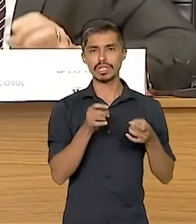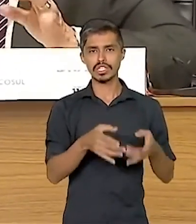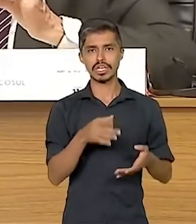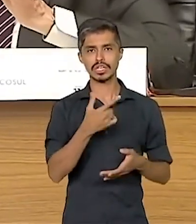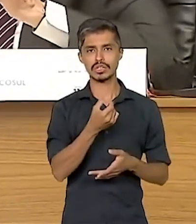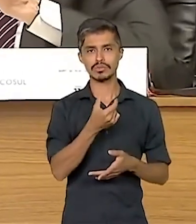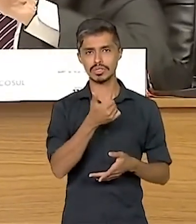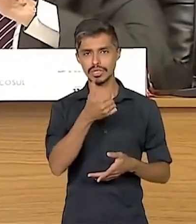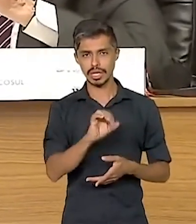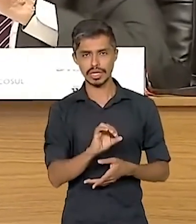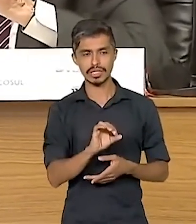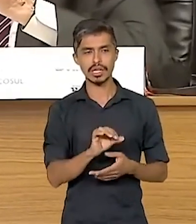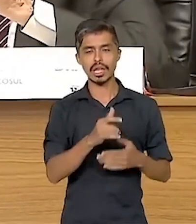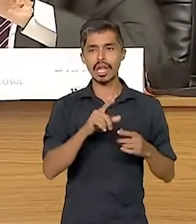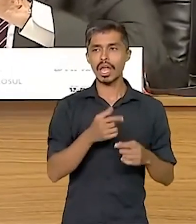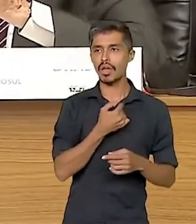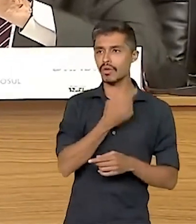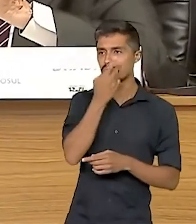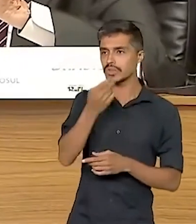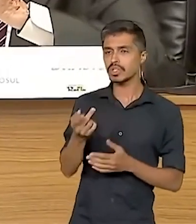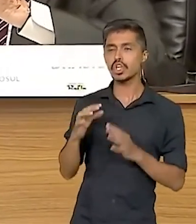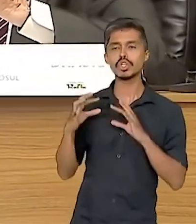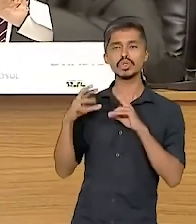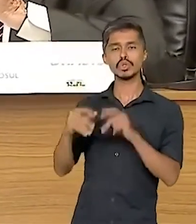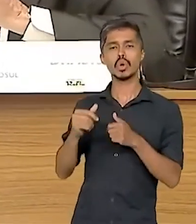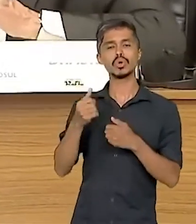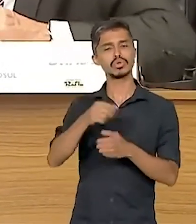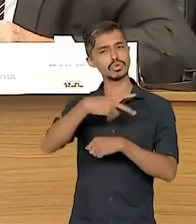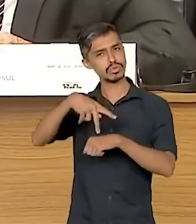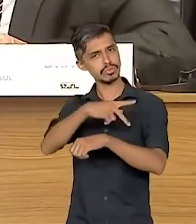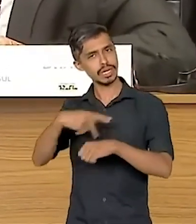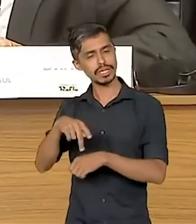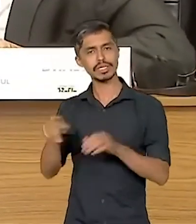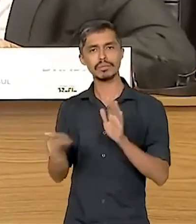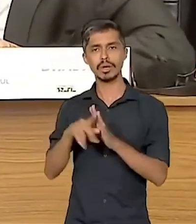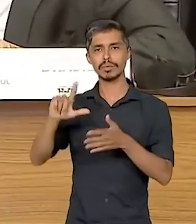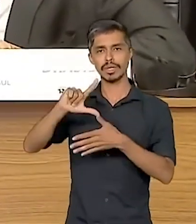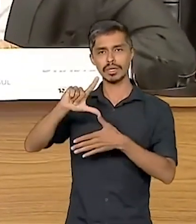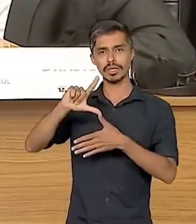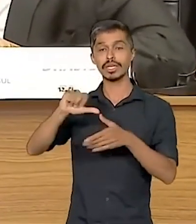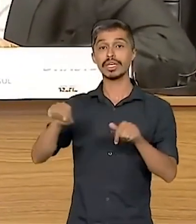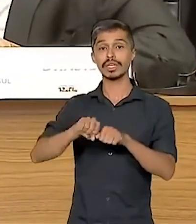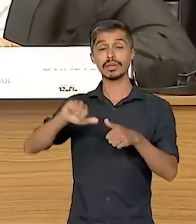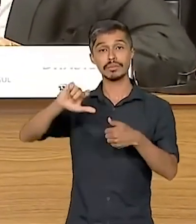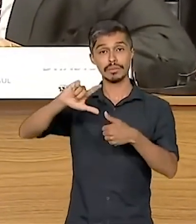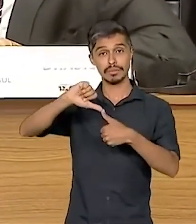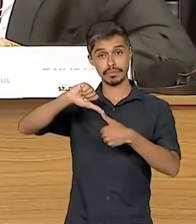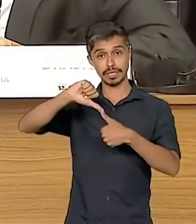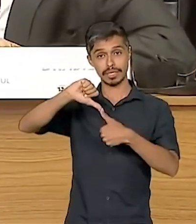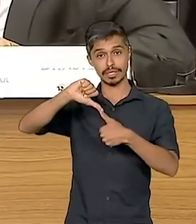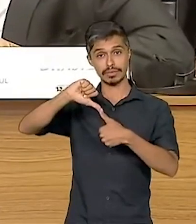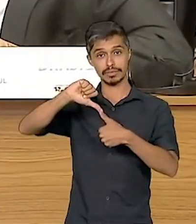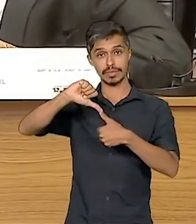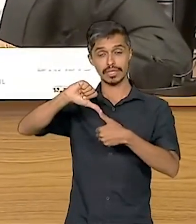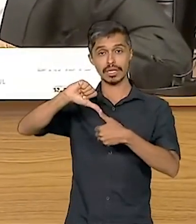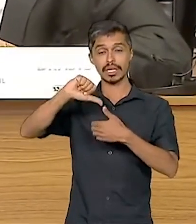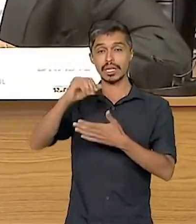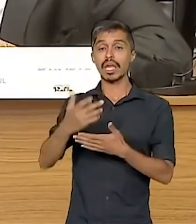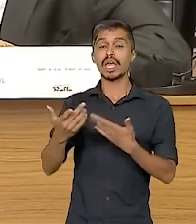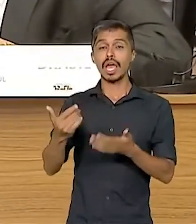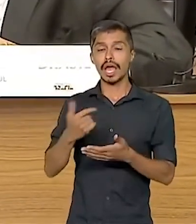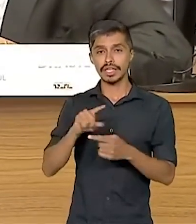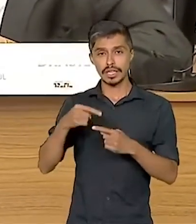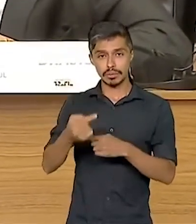visitado todos os países da América Latina, todo, América Latina e Caribe. E depois que eu deixei a presidência,